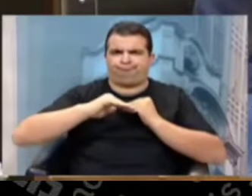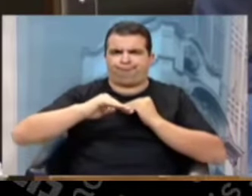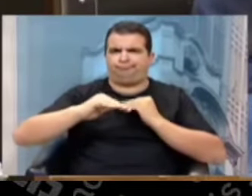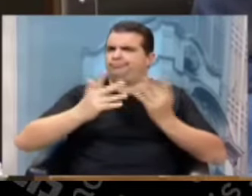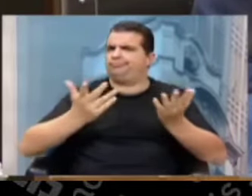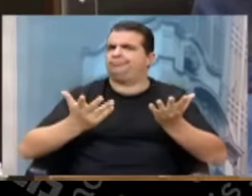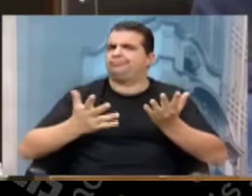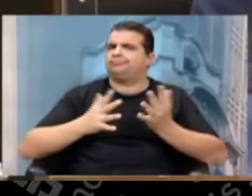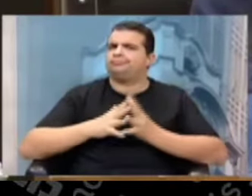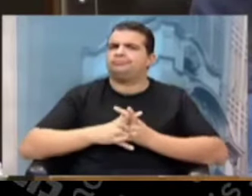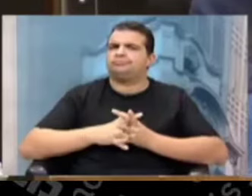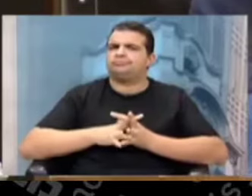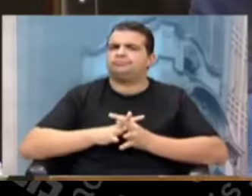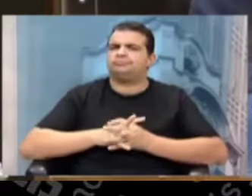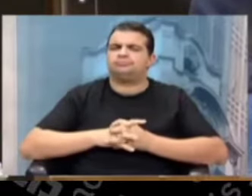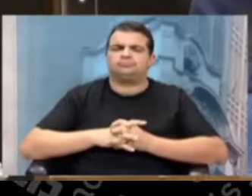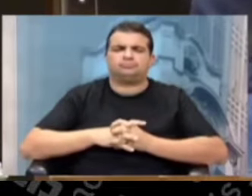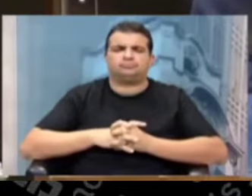que